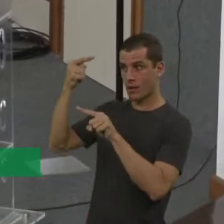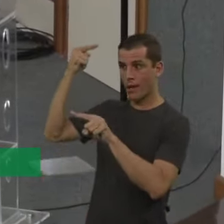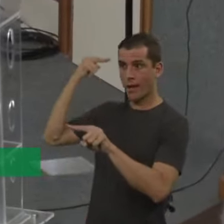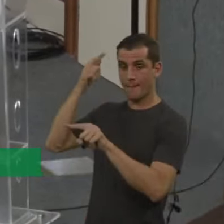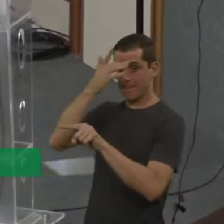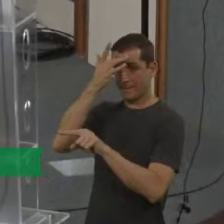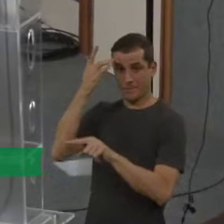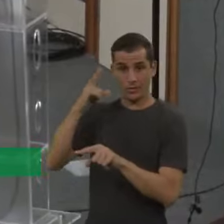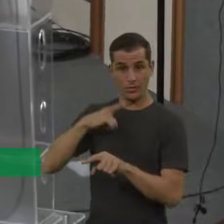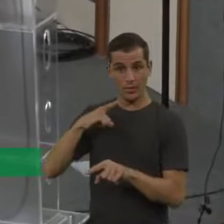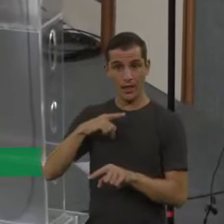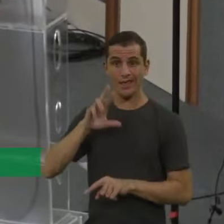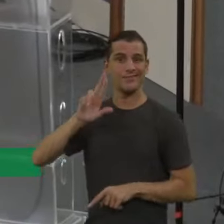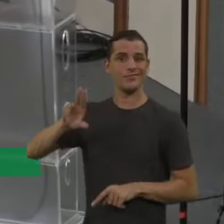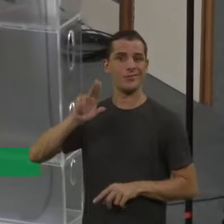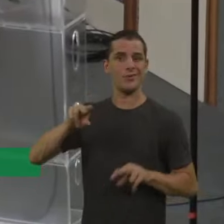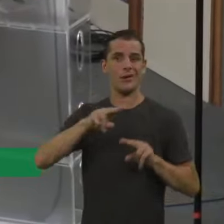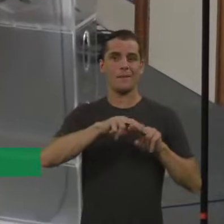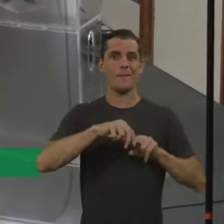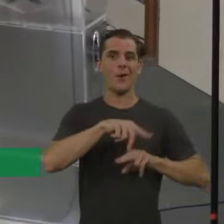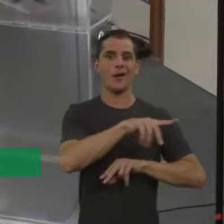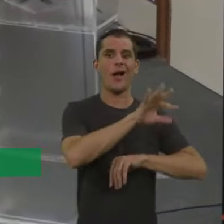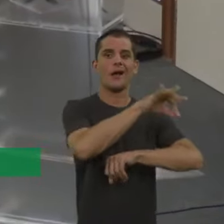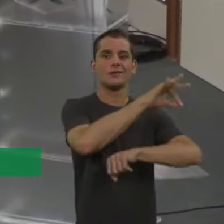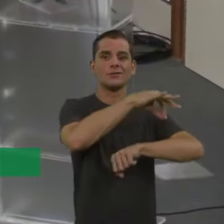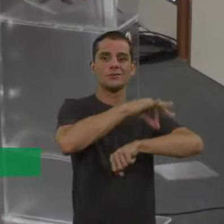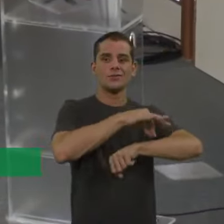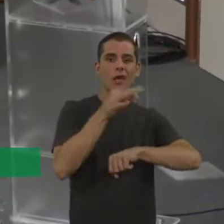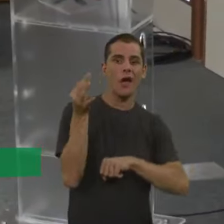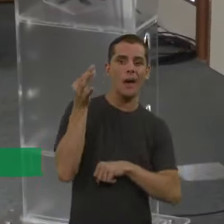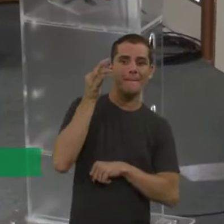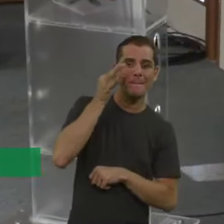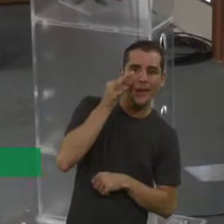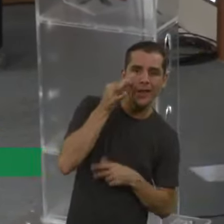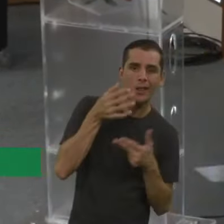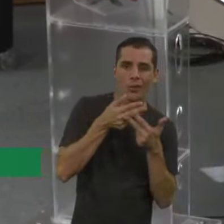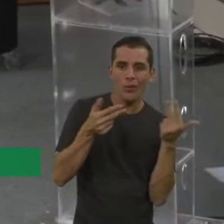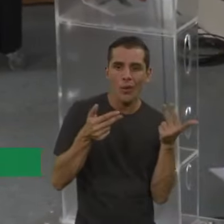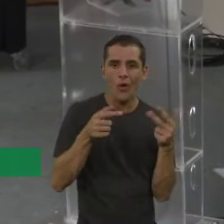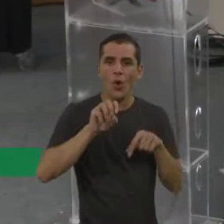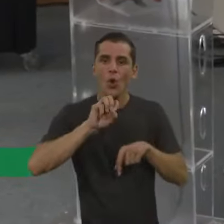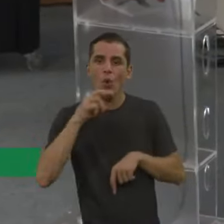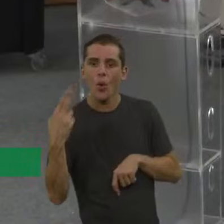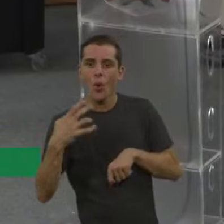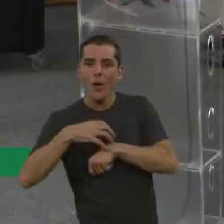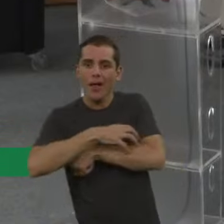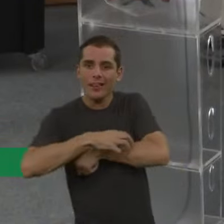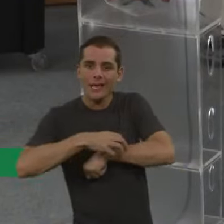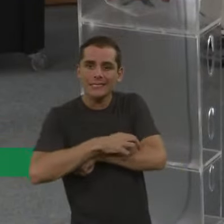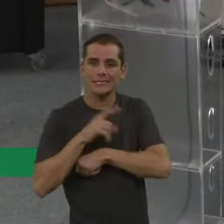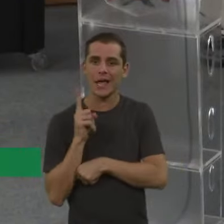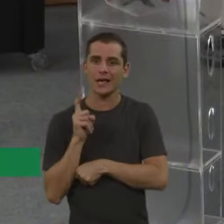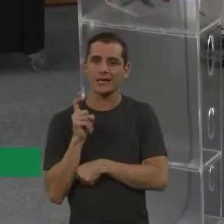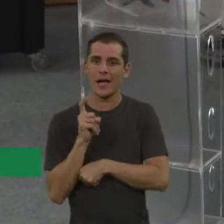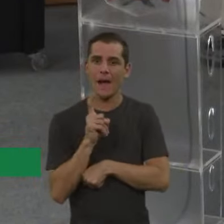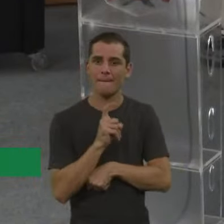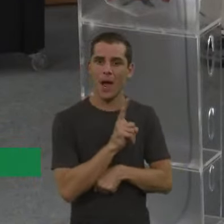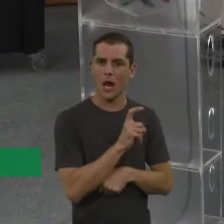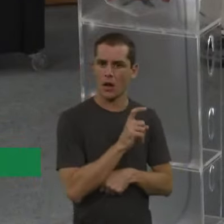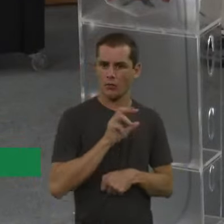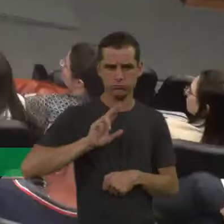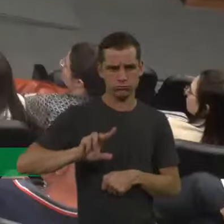por ferroada de abelha, não é um angedema por alergia a camarão, né? Porque isso não